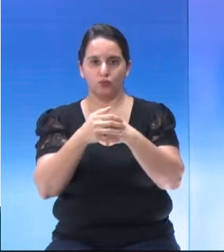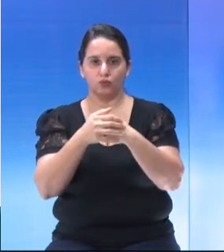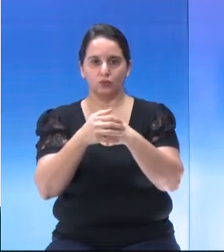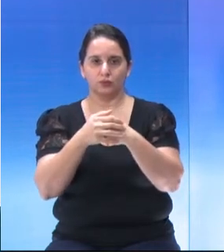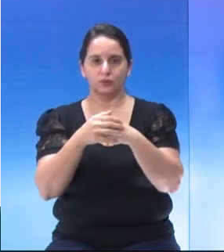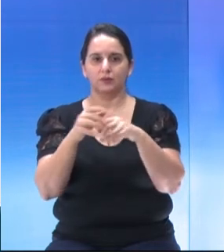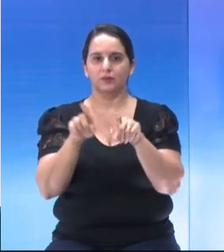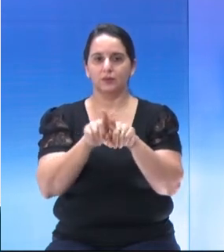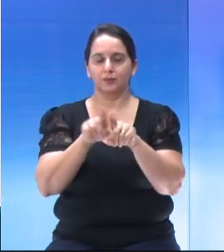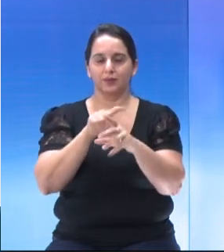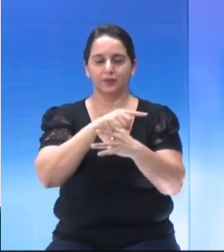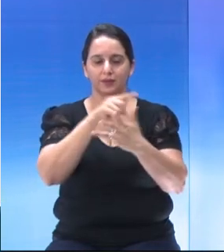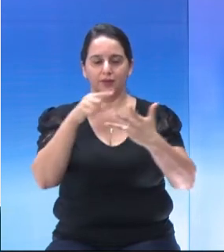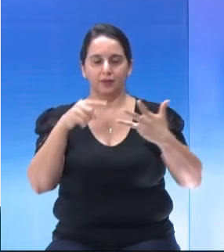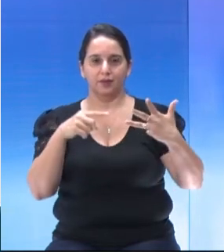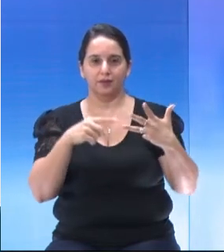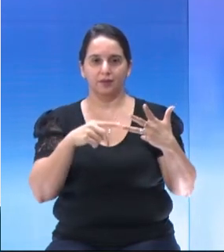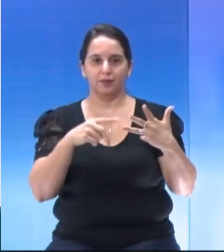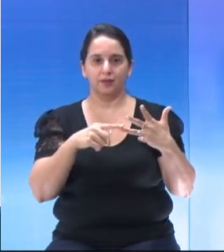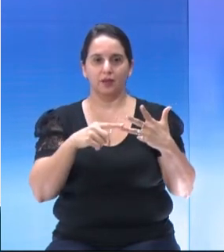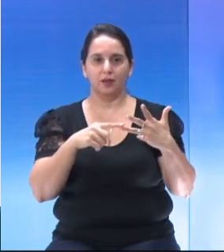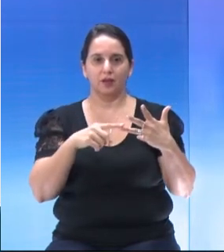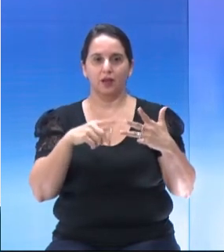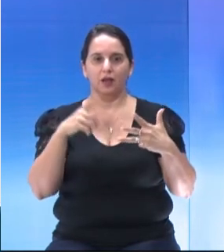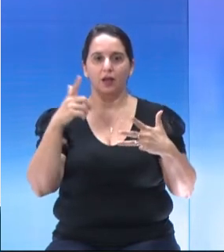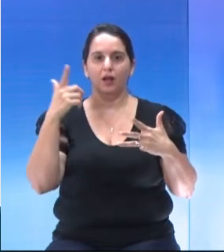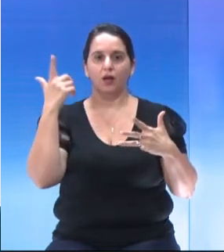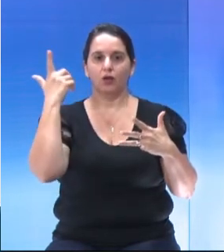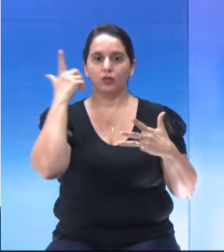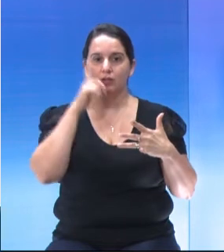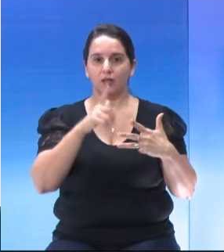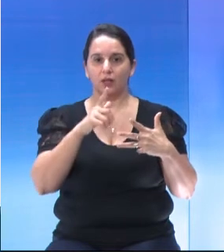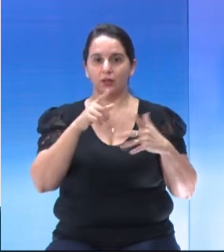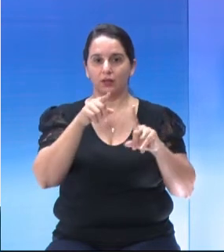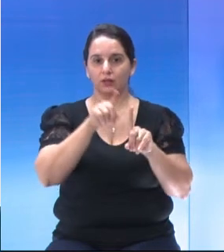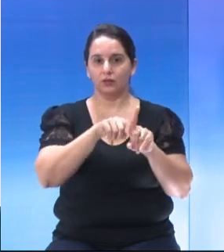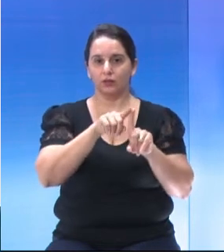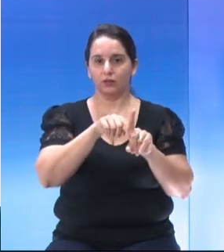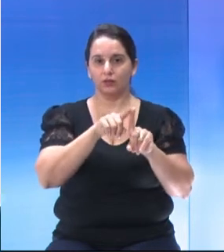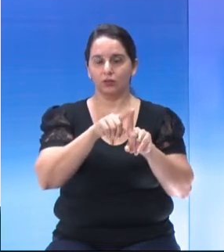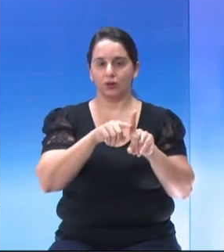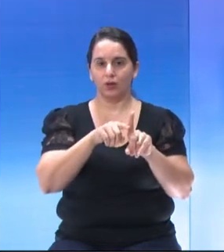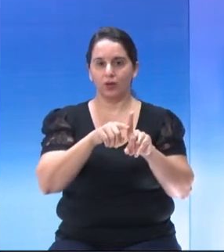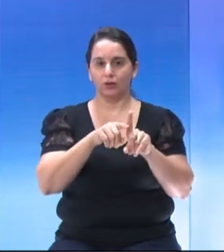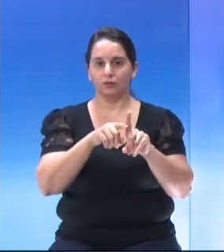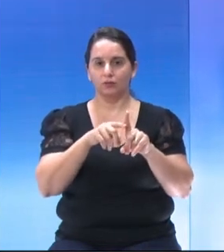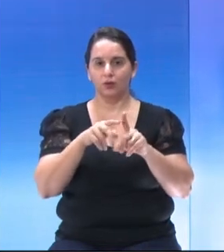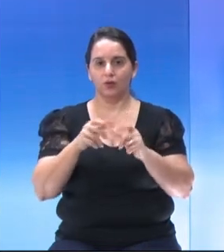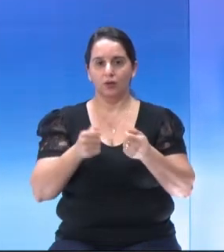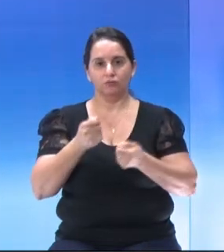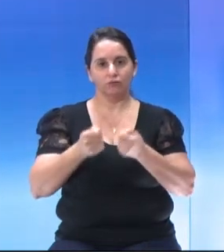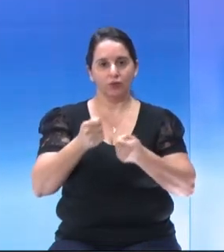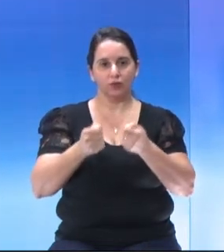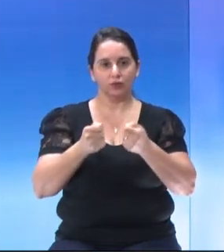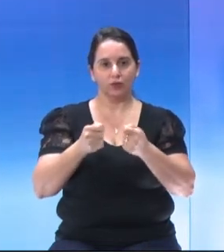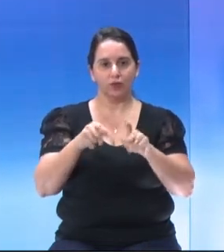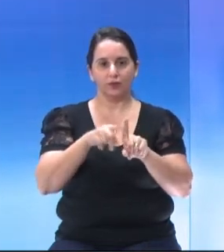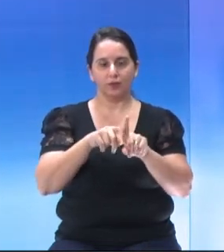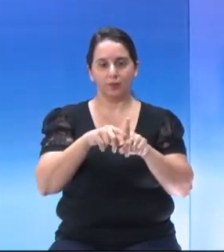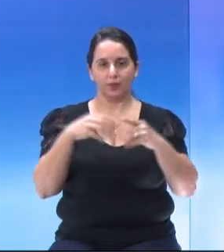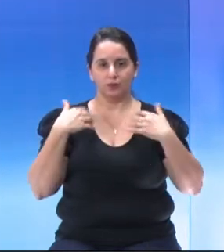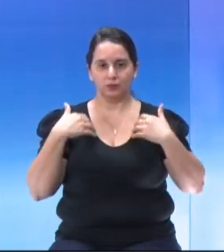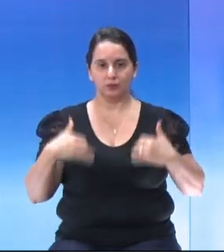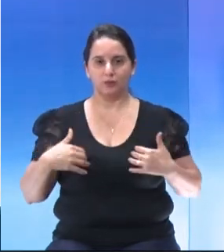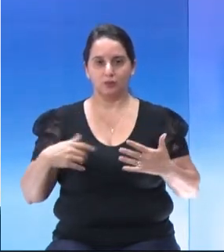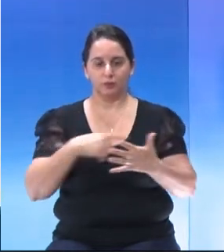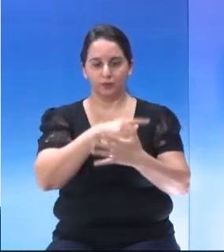aí da letra C? Letra D, capacidade de controlar a temperatura corporal. Eles conseguem? Depende